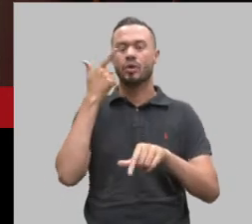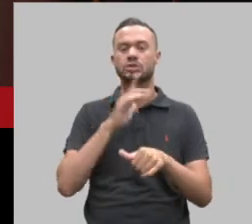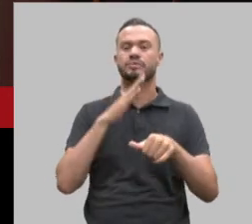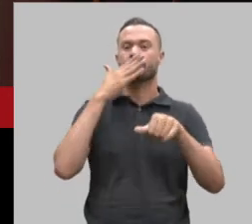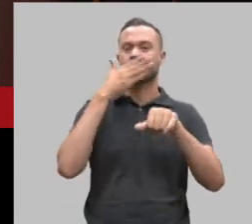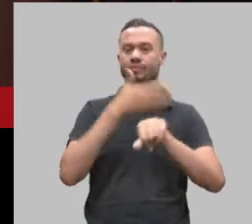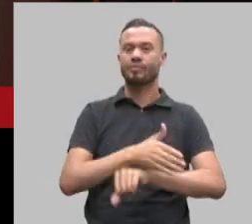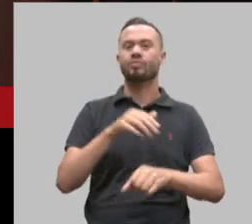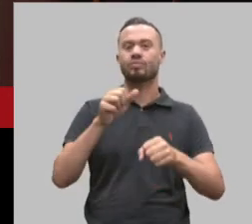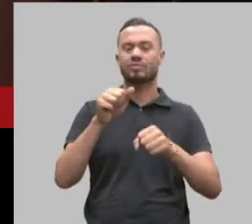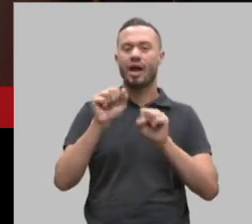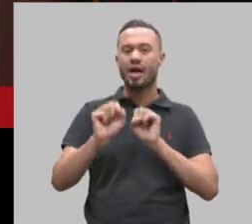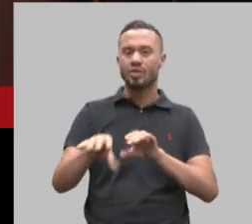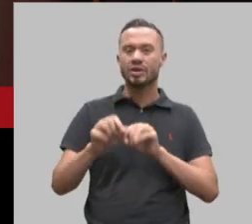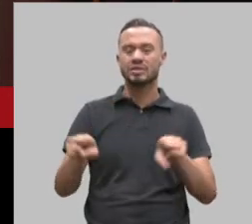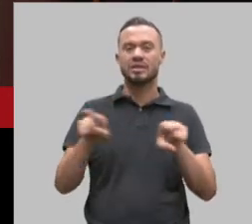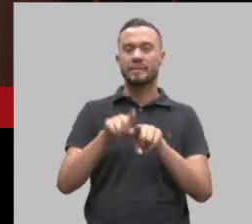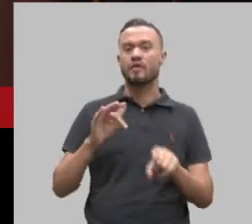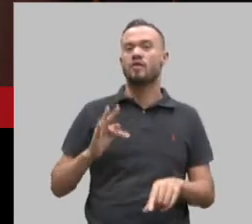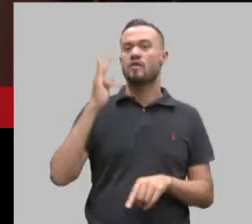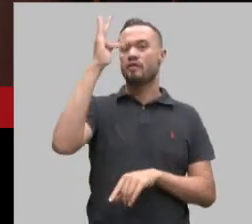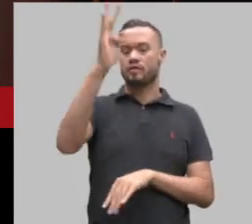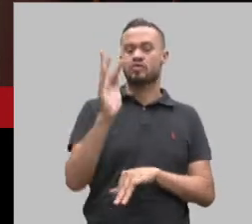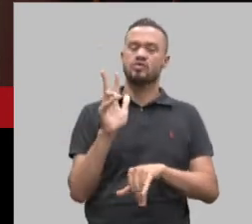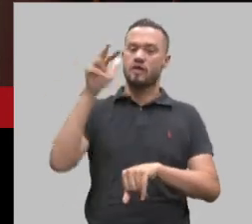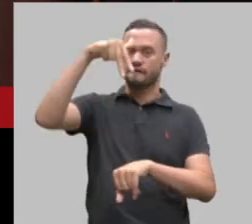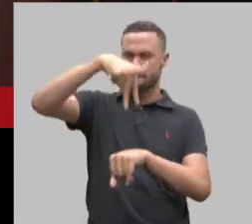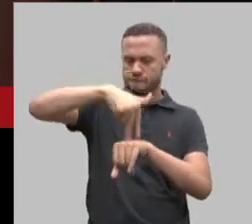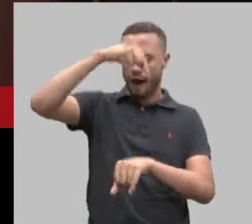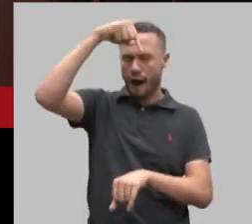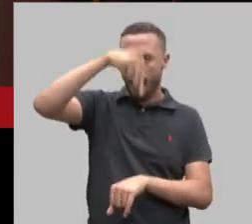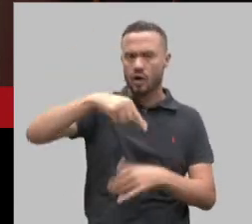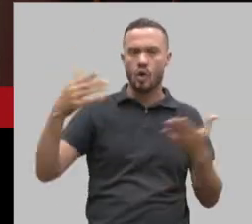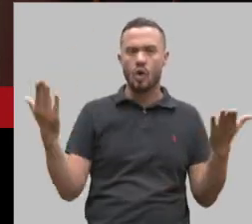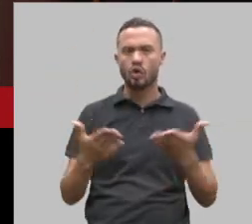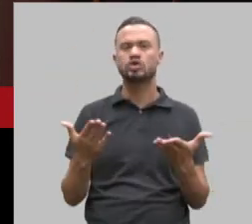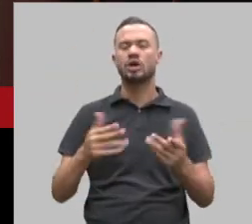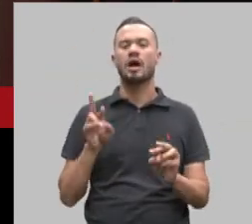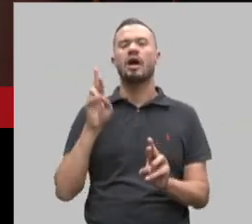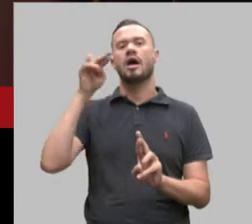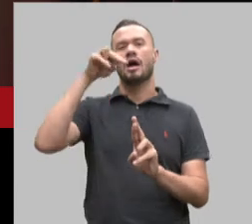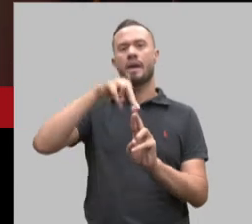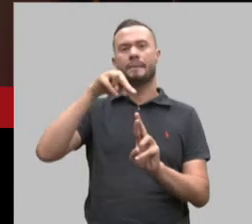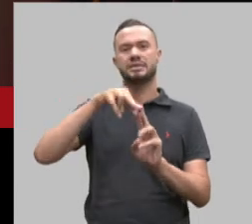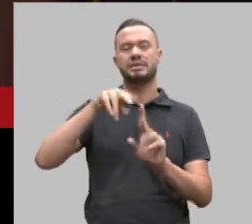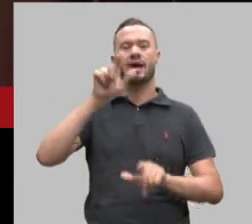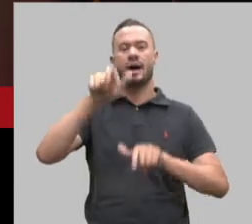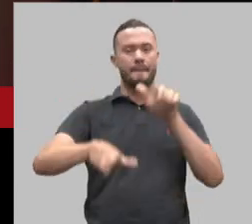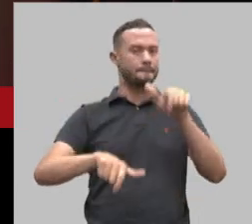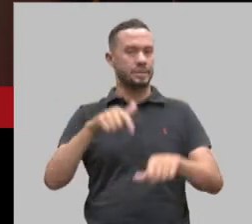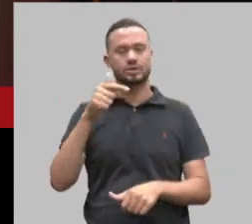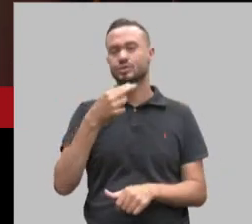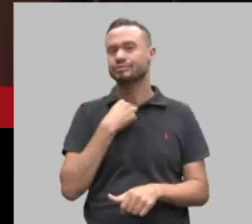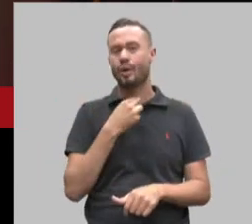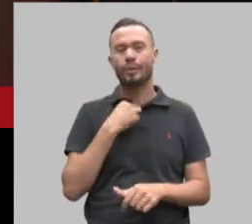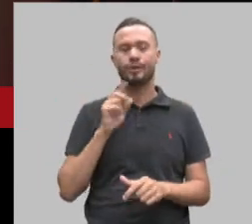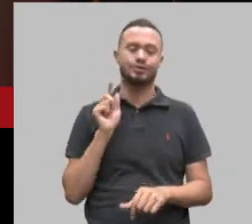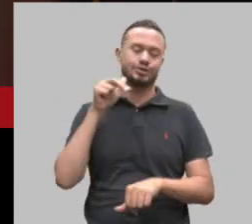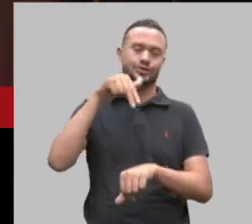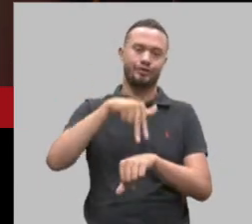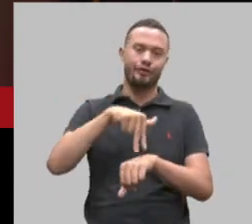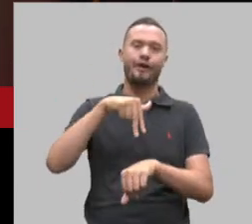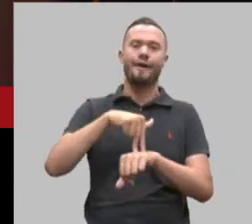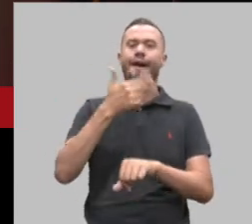de poder futuramente vir aqui aonde nós estamos representar aqueles que não t voz então eu peço para